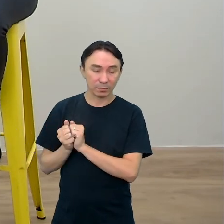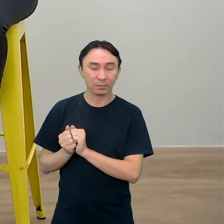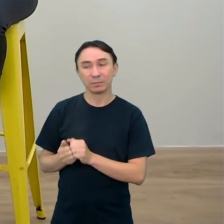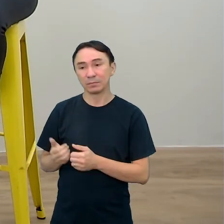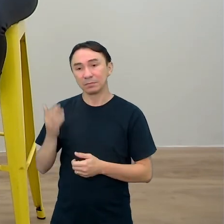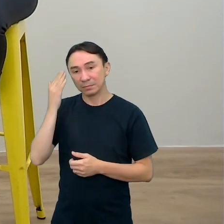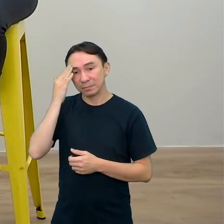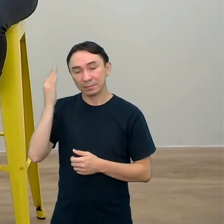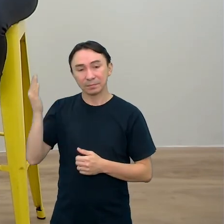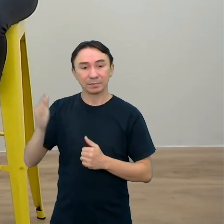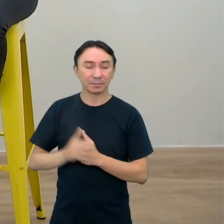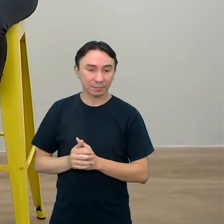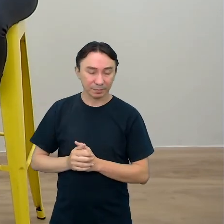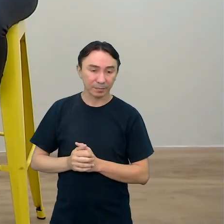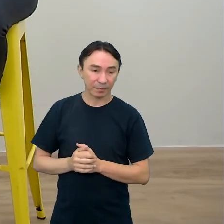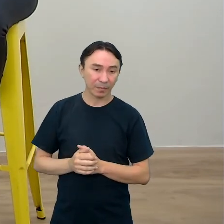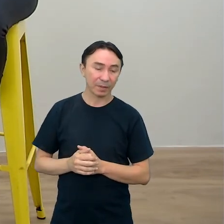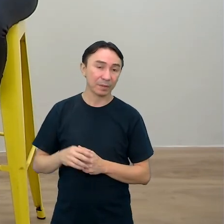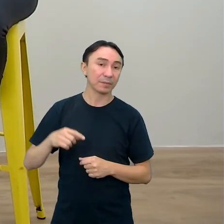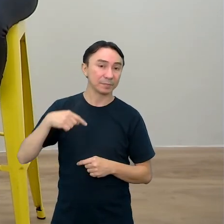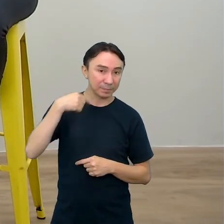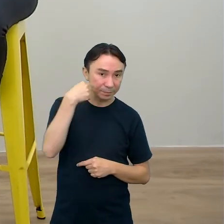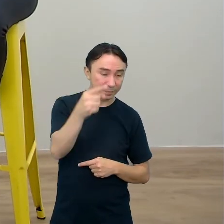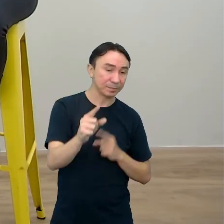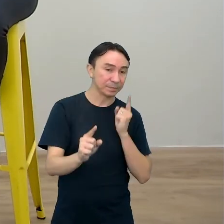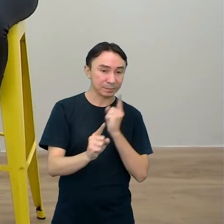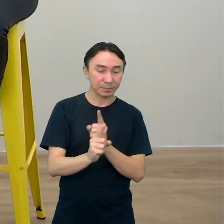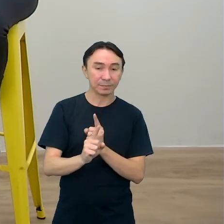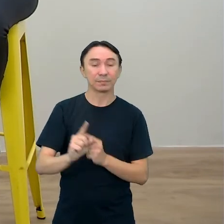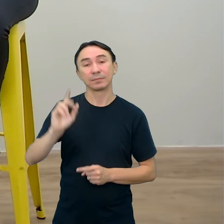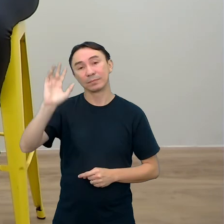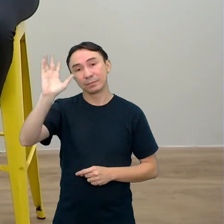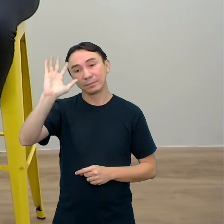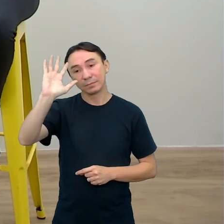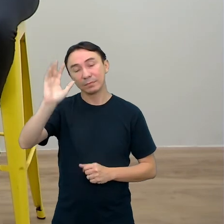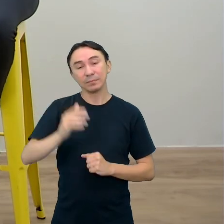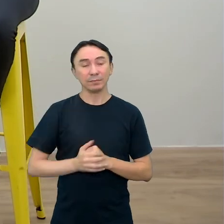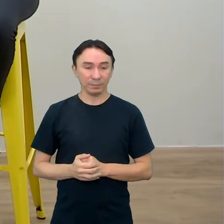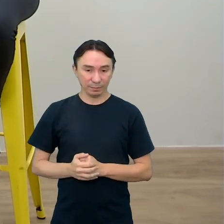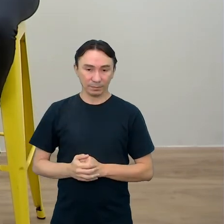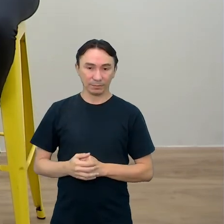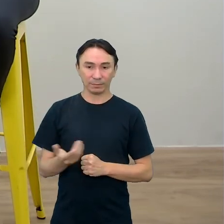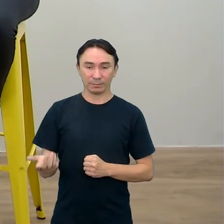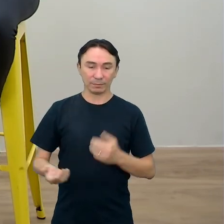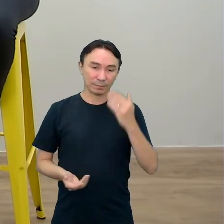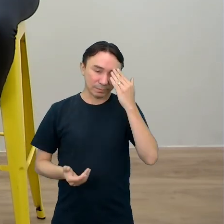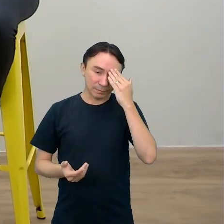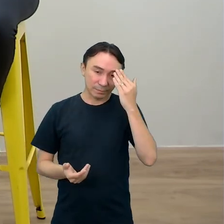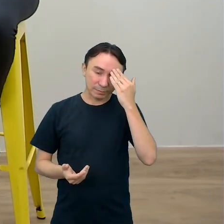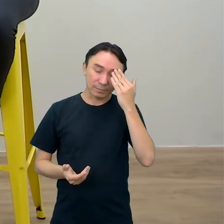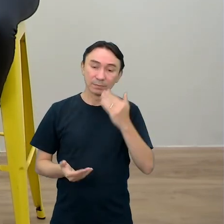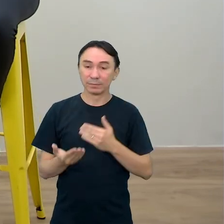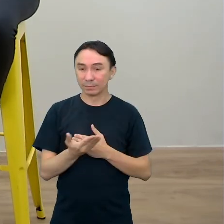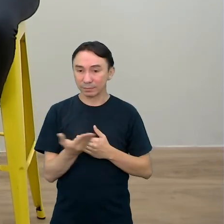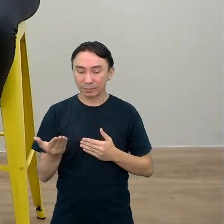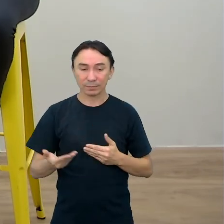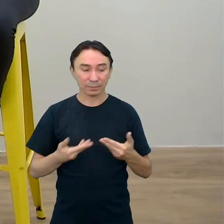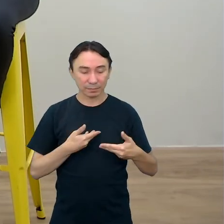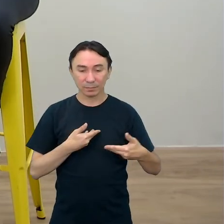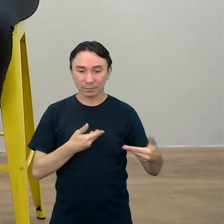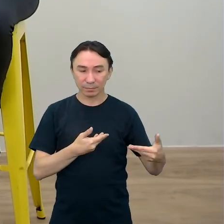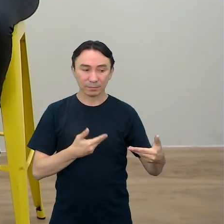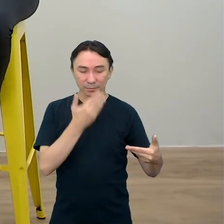né? E até mais, até a nossa próxima aula. Gente, muito obrigada, Sumaia, muito obrigada pelo